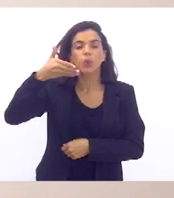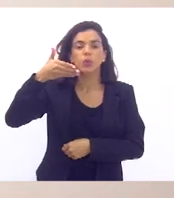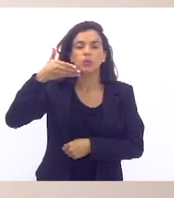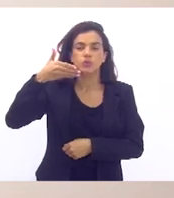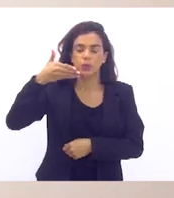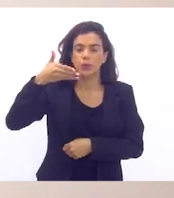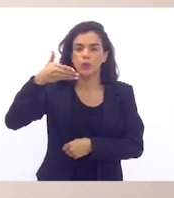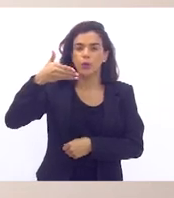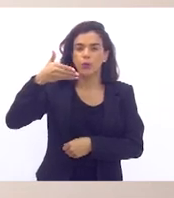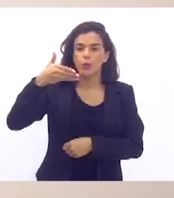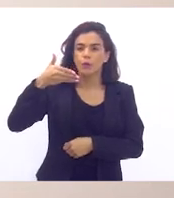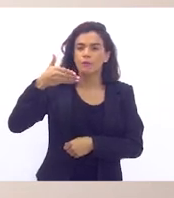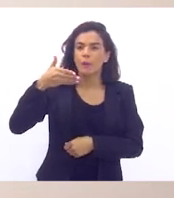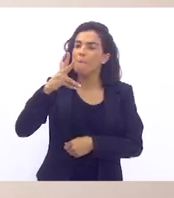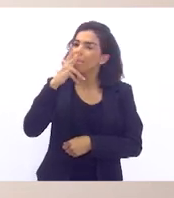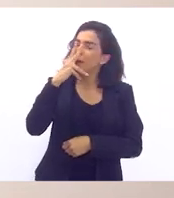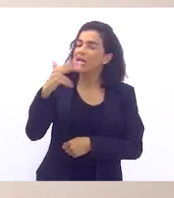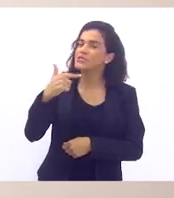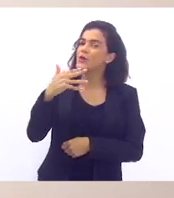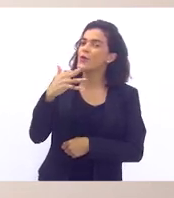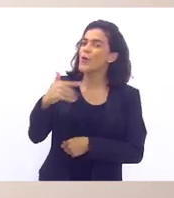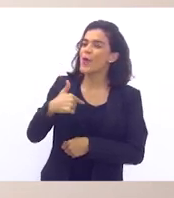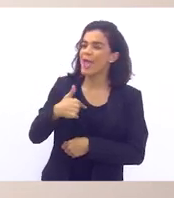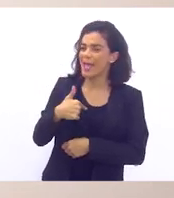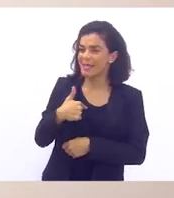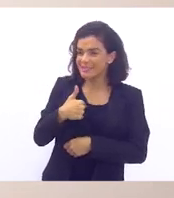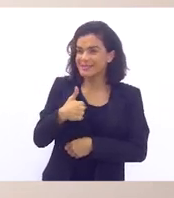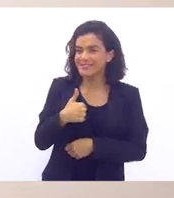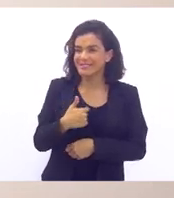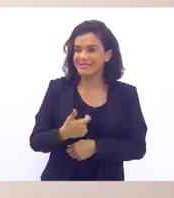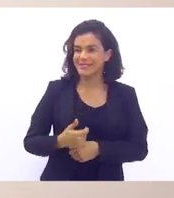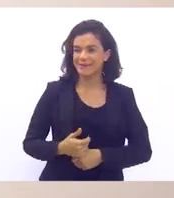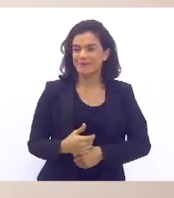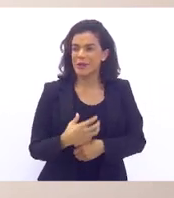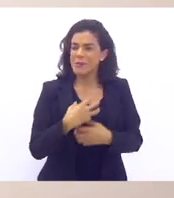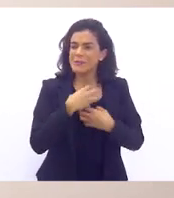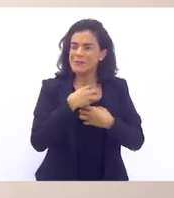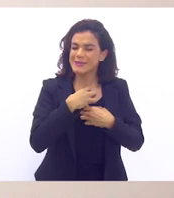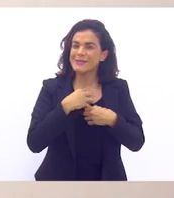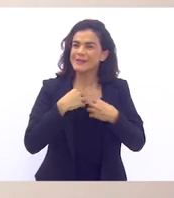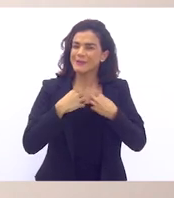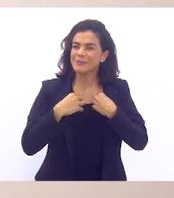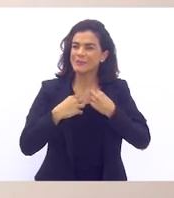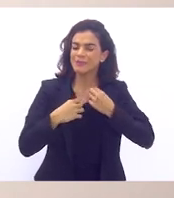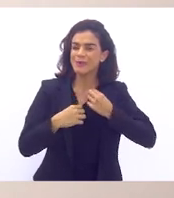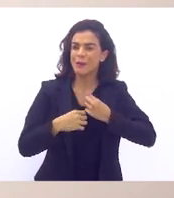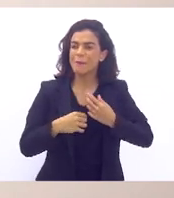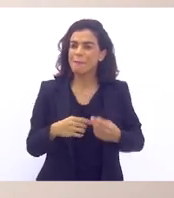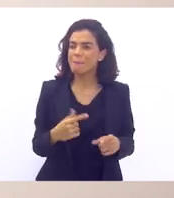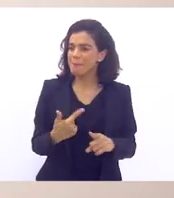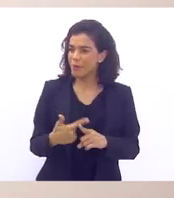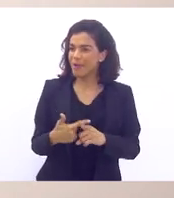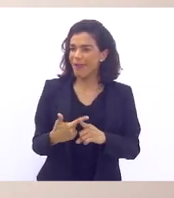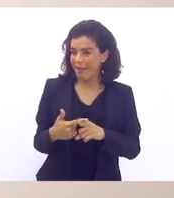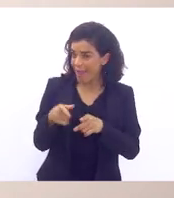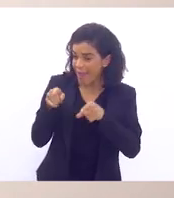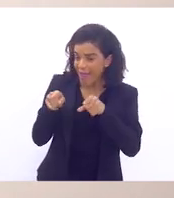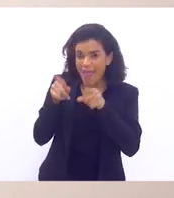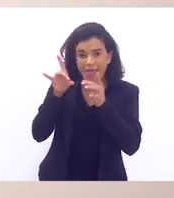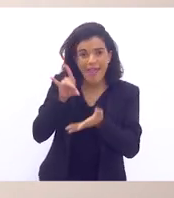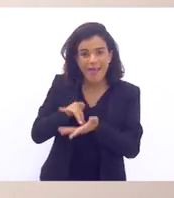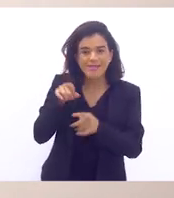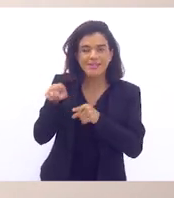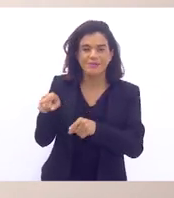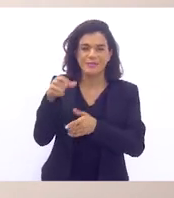parecer que o senhor ficou me conhecia e tudo que o senhor tava falando aí porque foi exatamente é exatamente